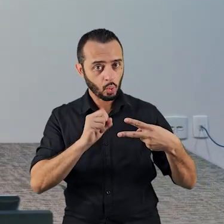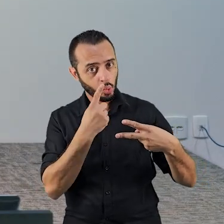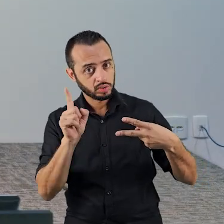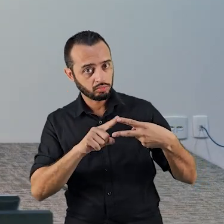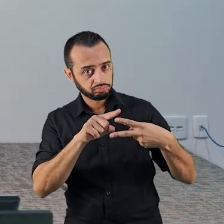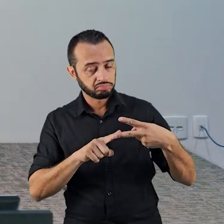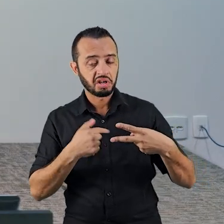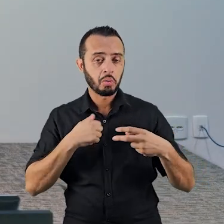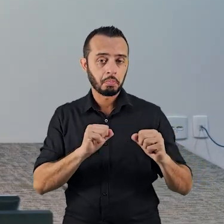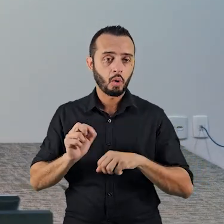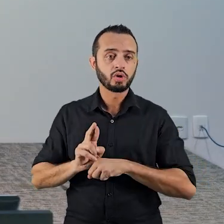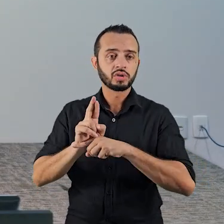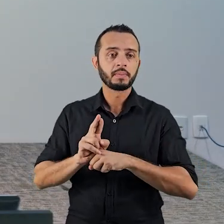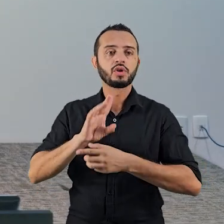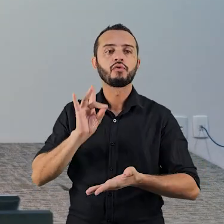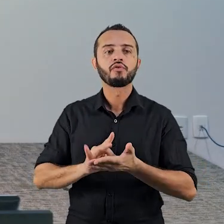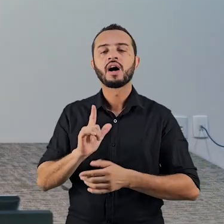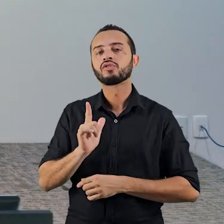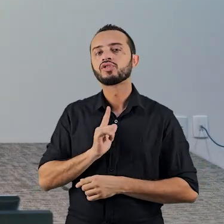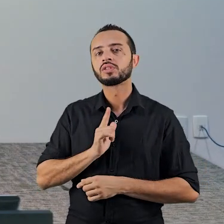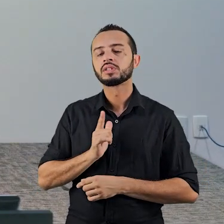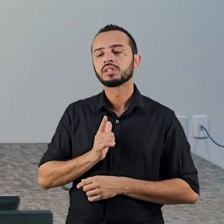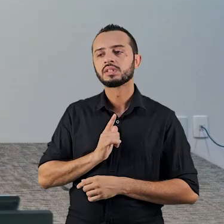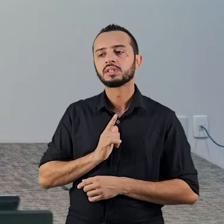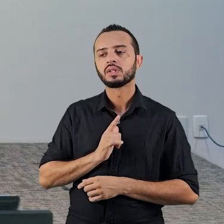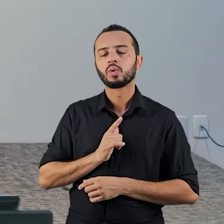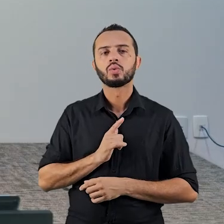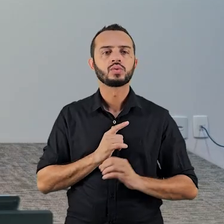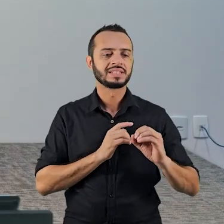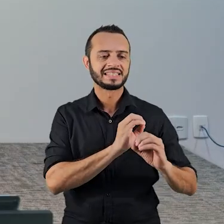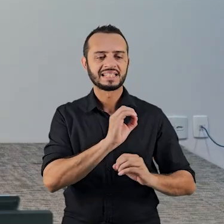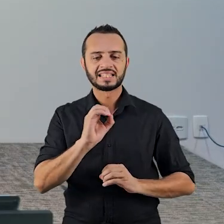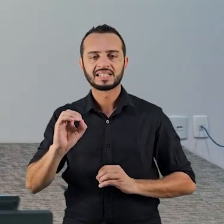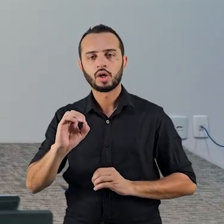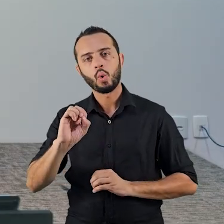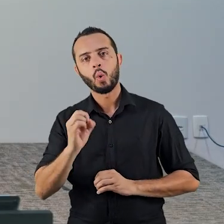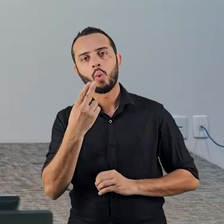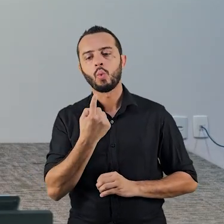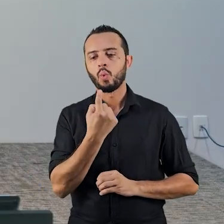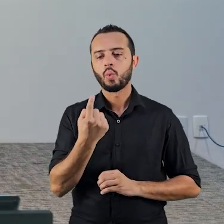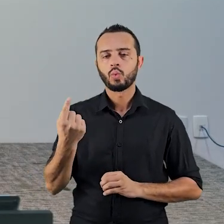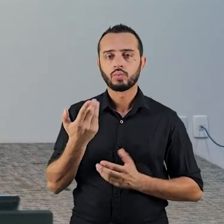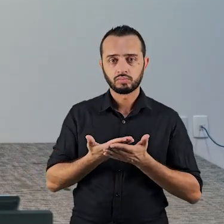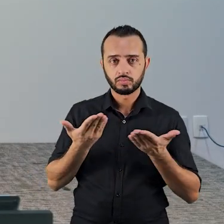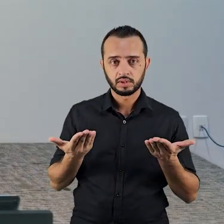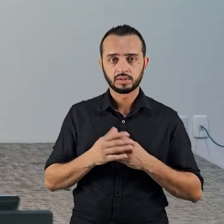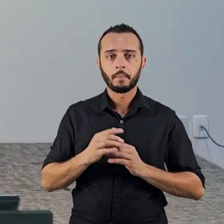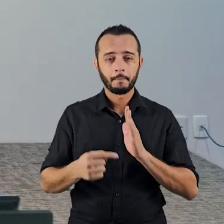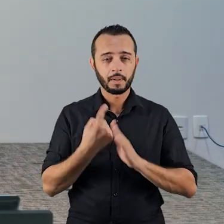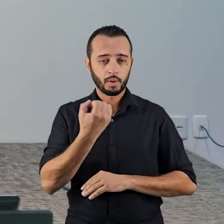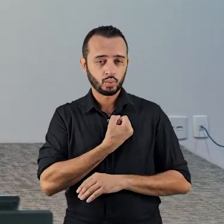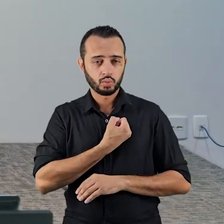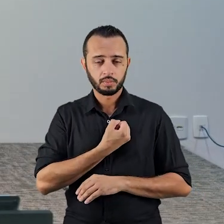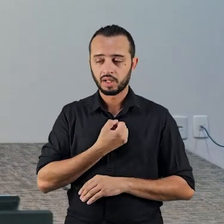Perfeito? Eu posso representar o fato de ter energia ou não com zeros ou uns, tá? Nessa situação, no primeiro